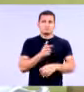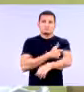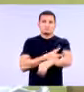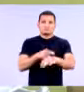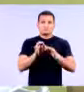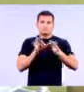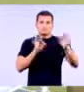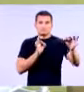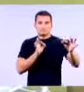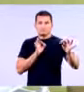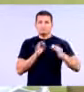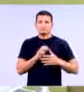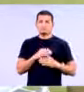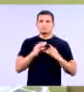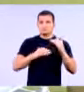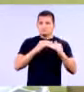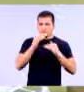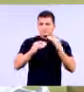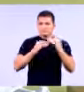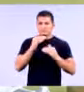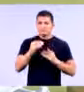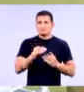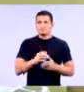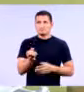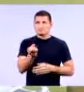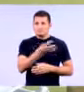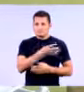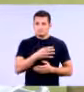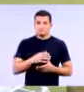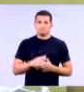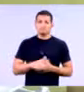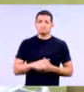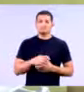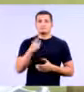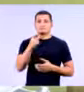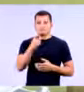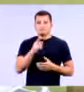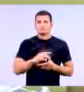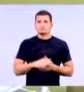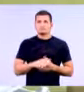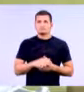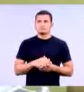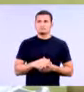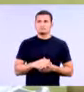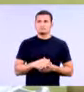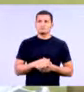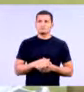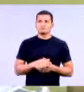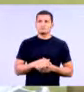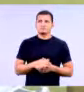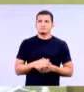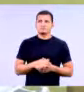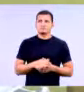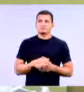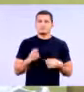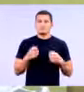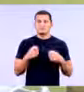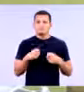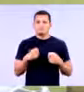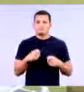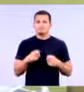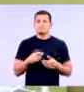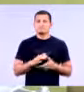educação à distância, esse processo, né, inovador para você, demanda muito da